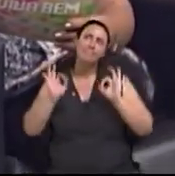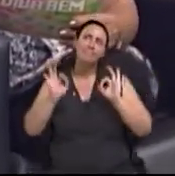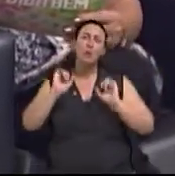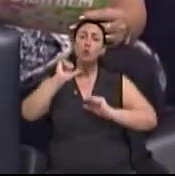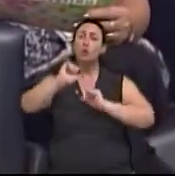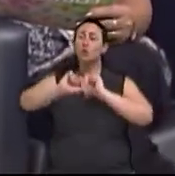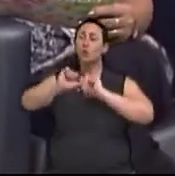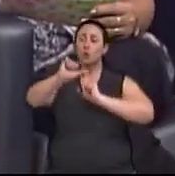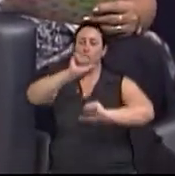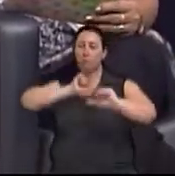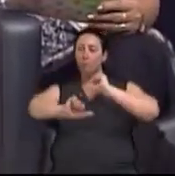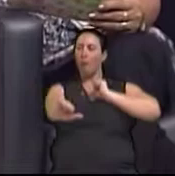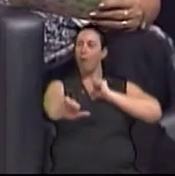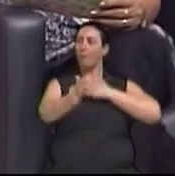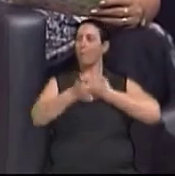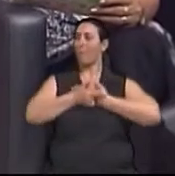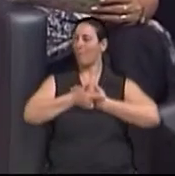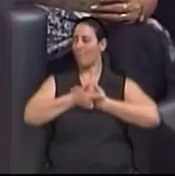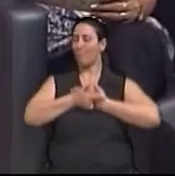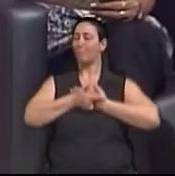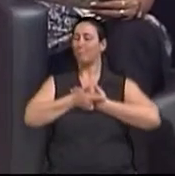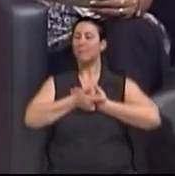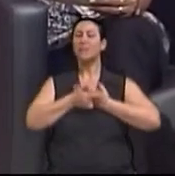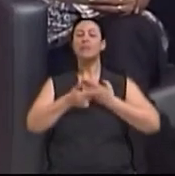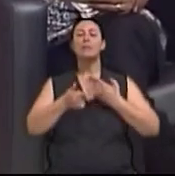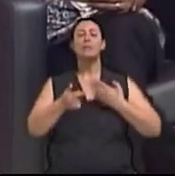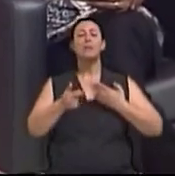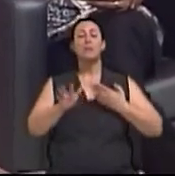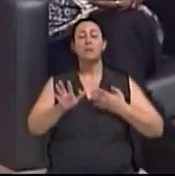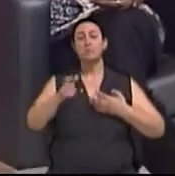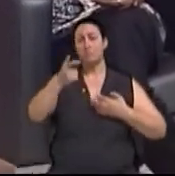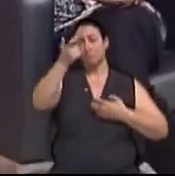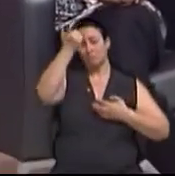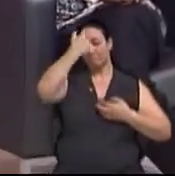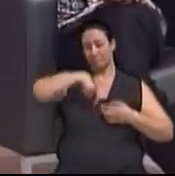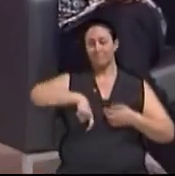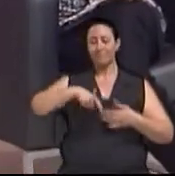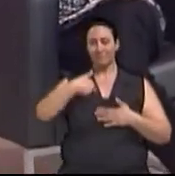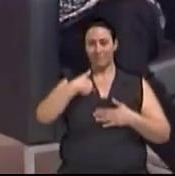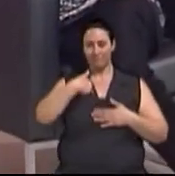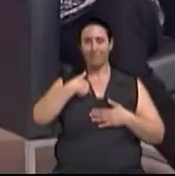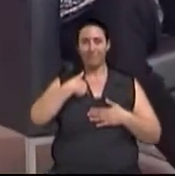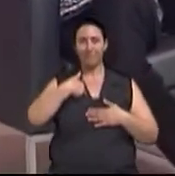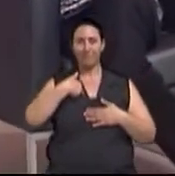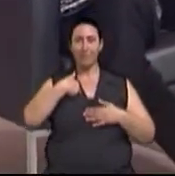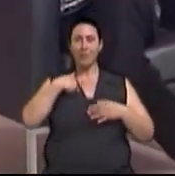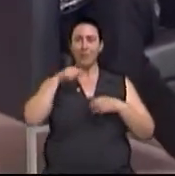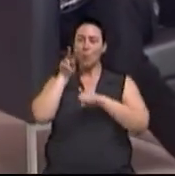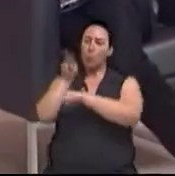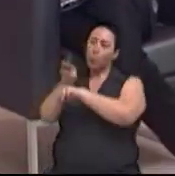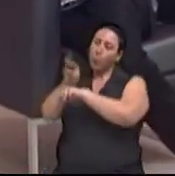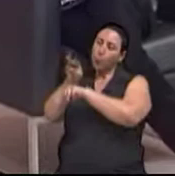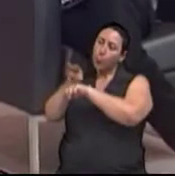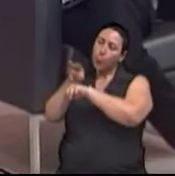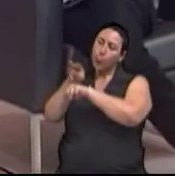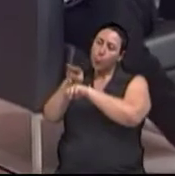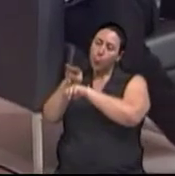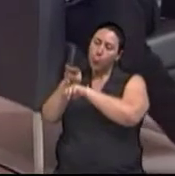quando numa certa idade dos Pais os filhos passam a ser pais dos seus pais